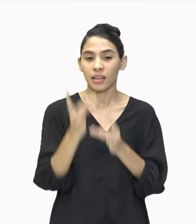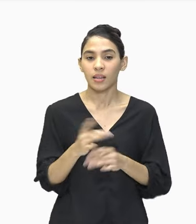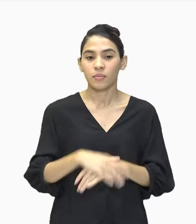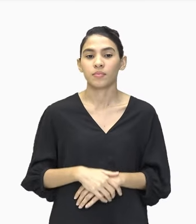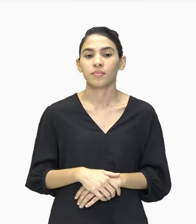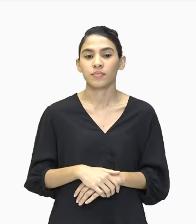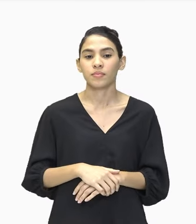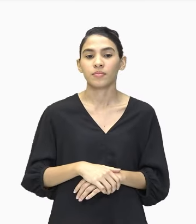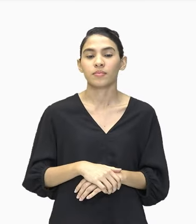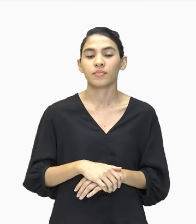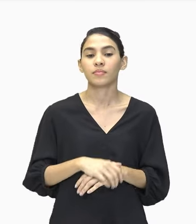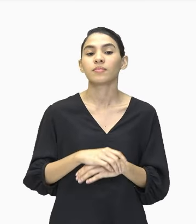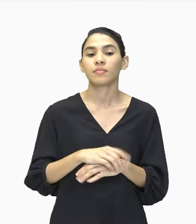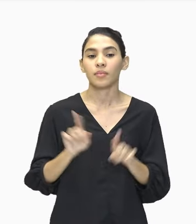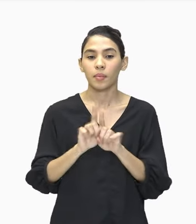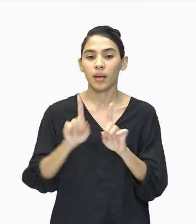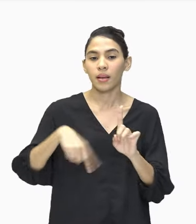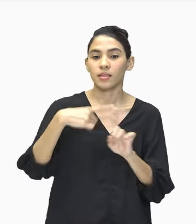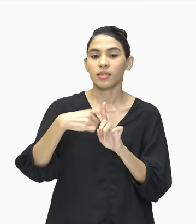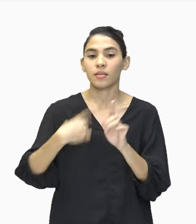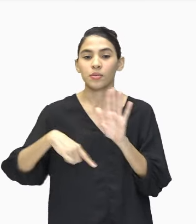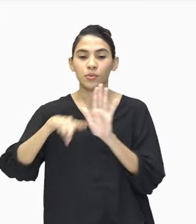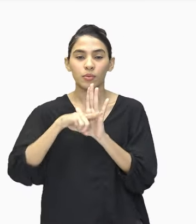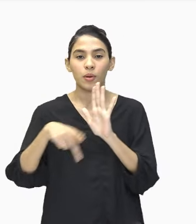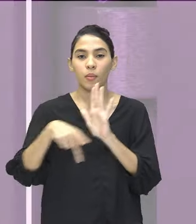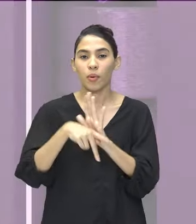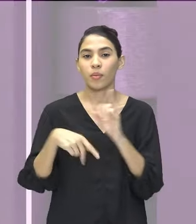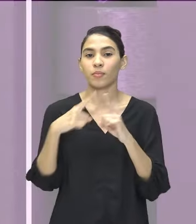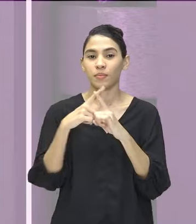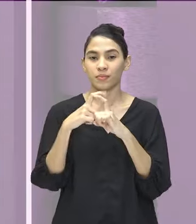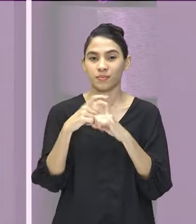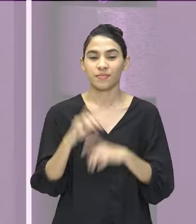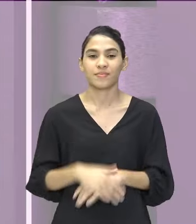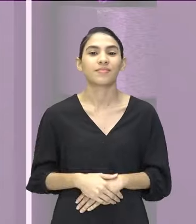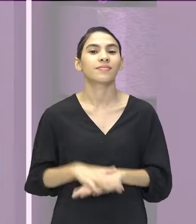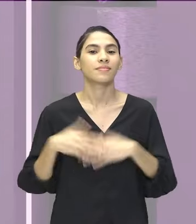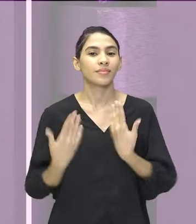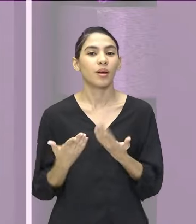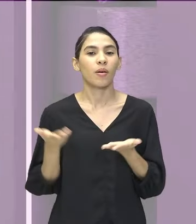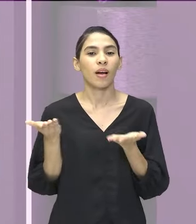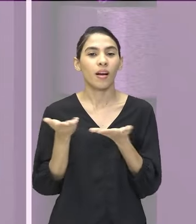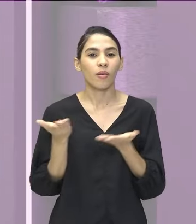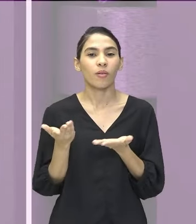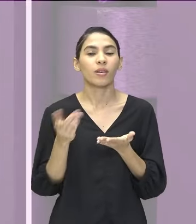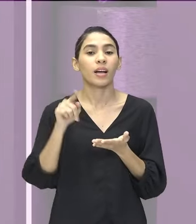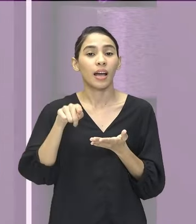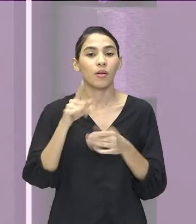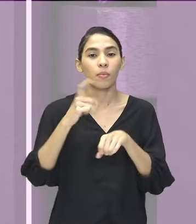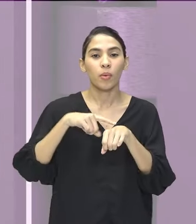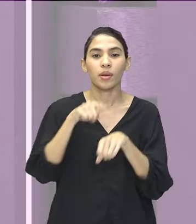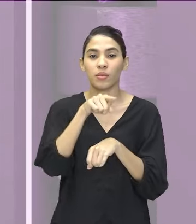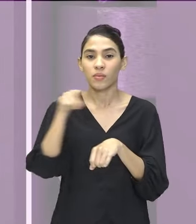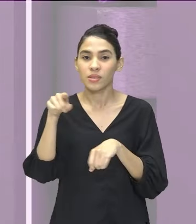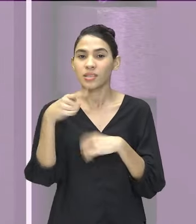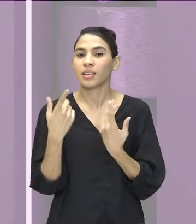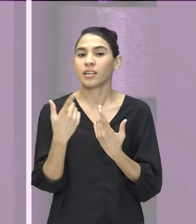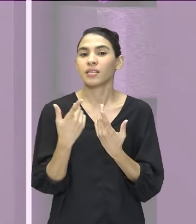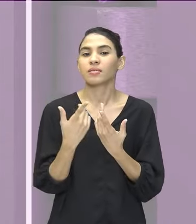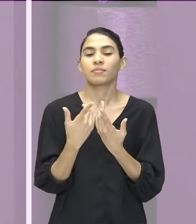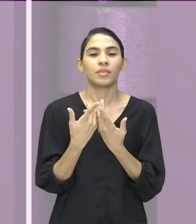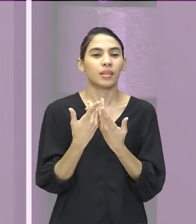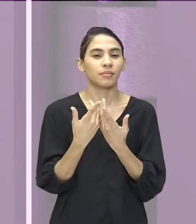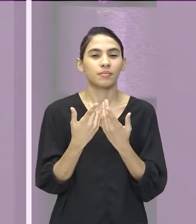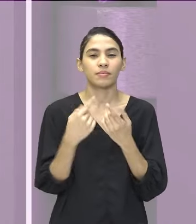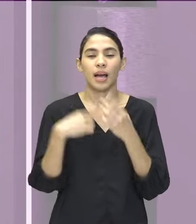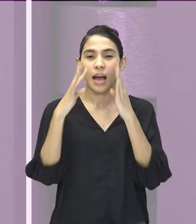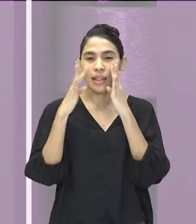em adição e subtração com monômios. Então, agora é aquele momento ali que você vai se desligar de